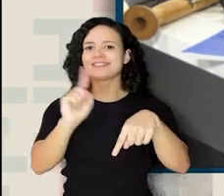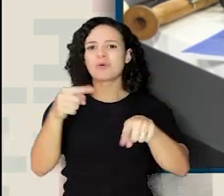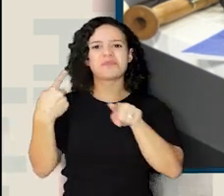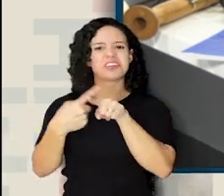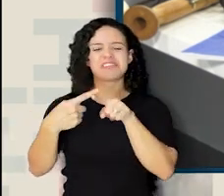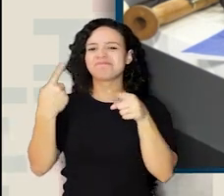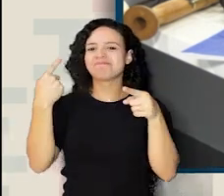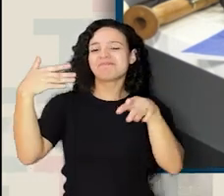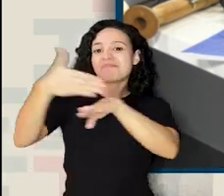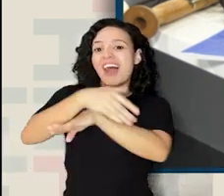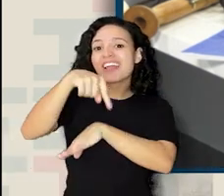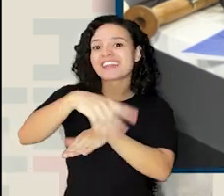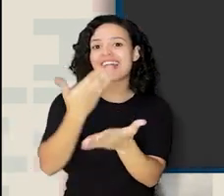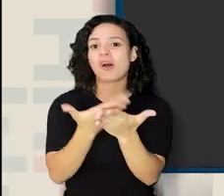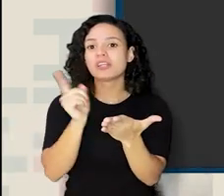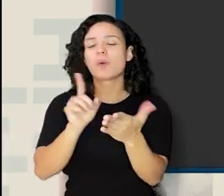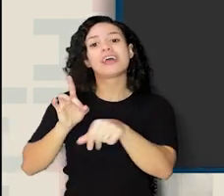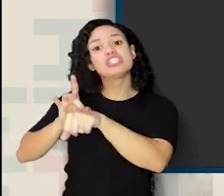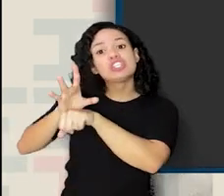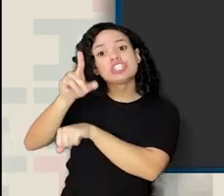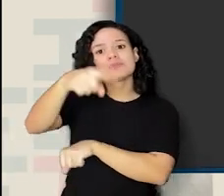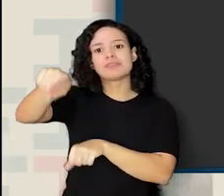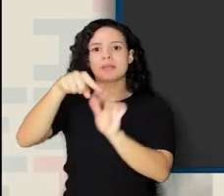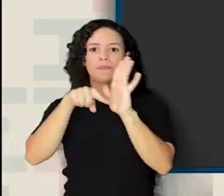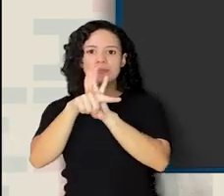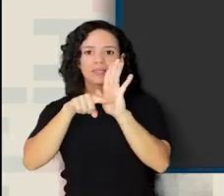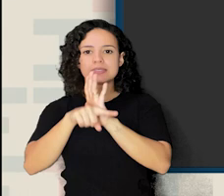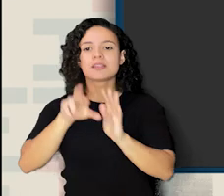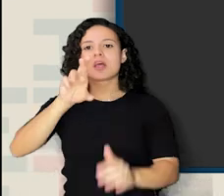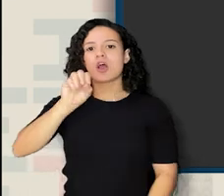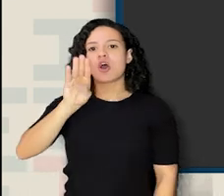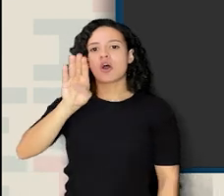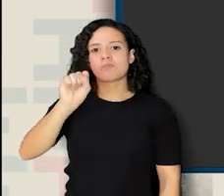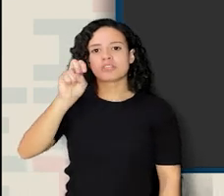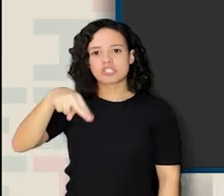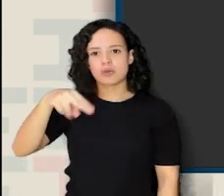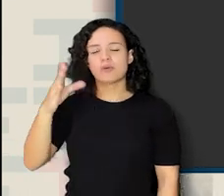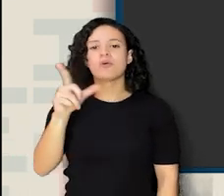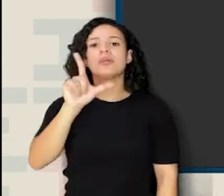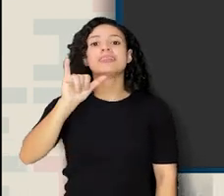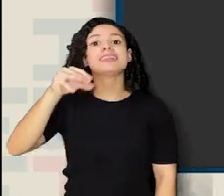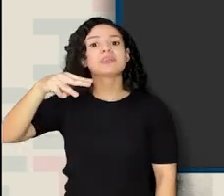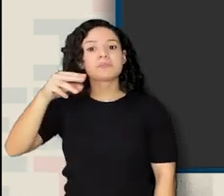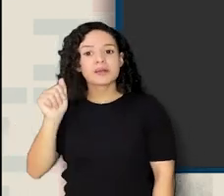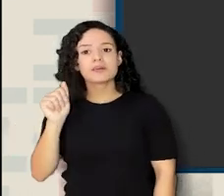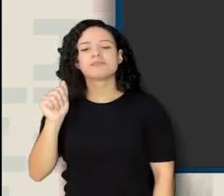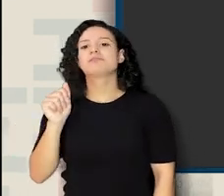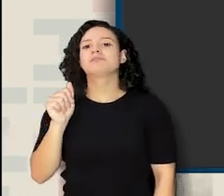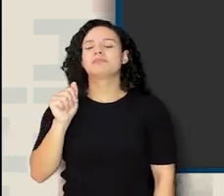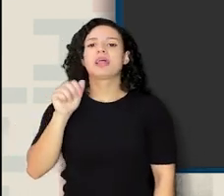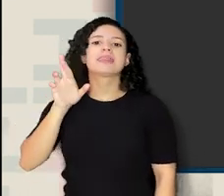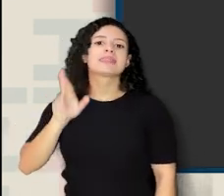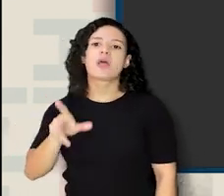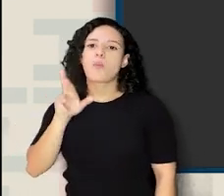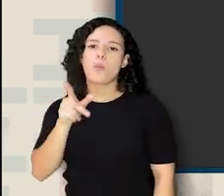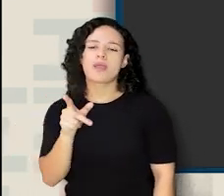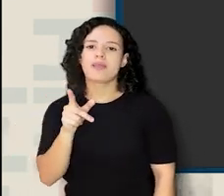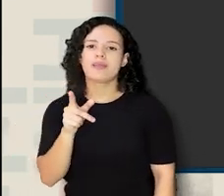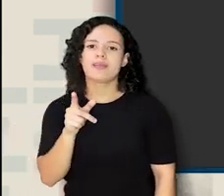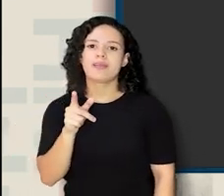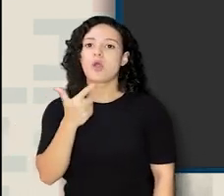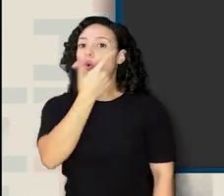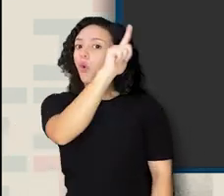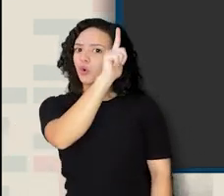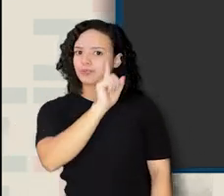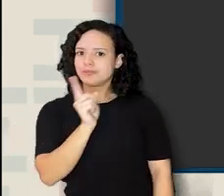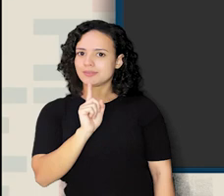exibir aqui porque não faz parte aqui da aula, mas eu deixo a dica para você pesquisar, tá bom? Robson Lima, ele